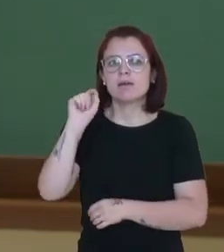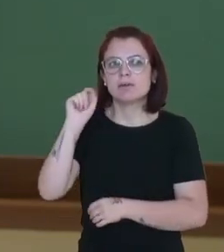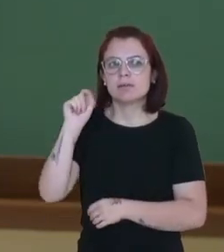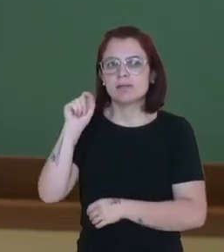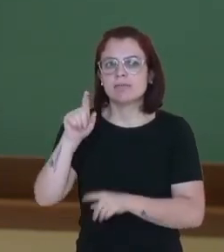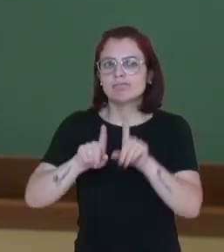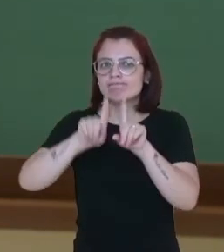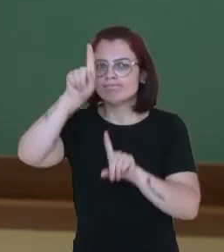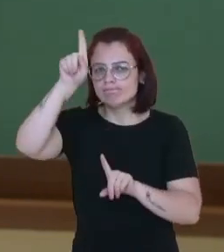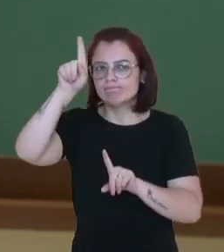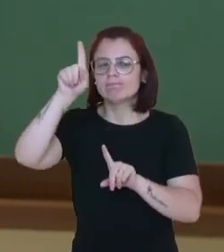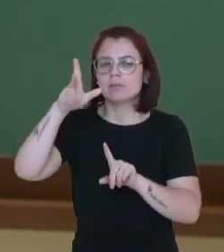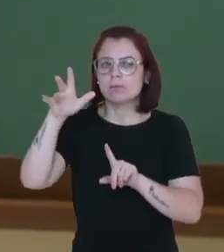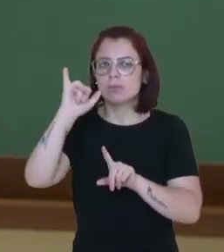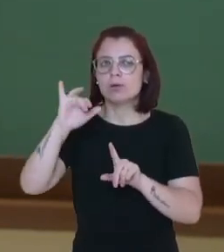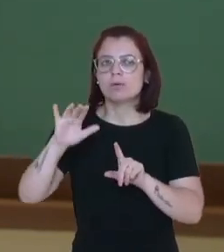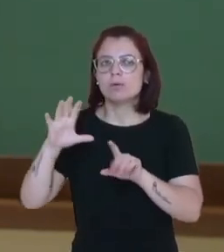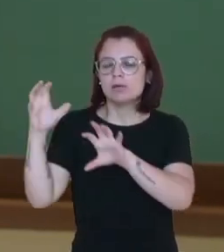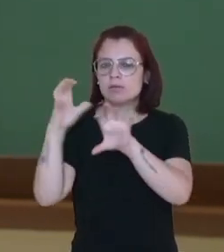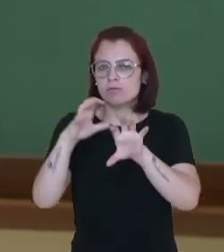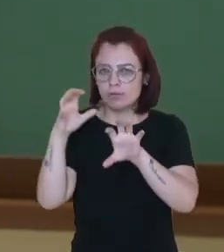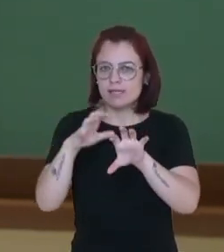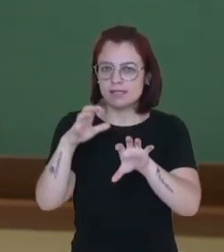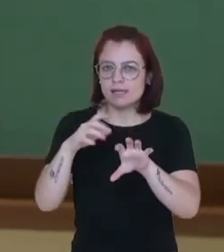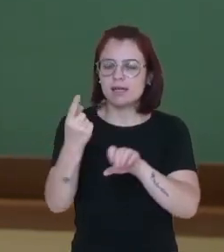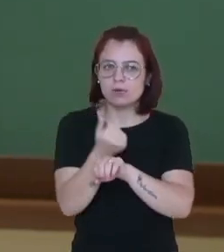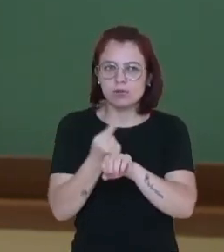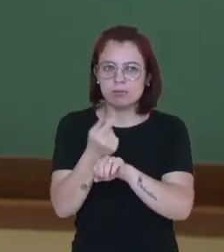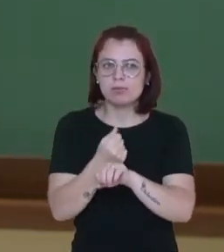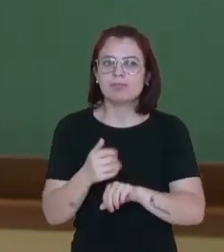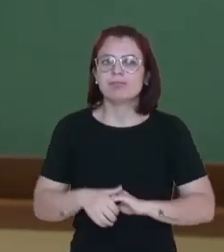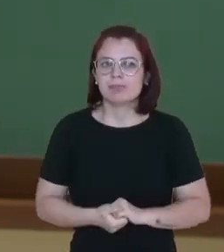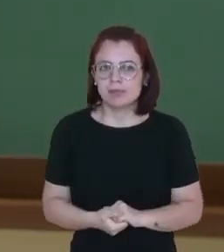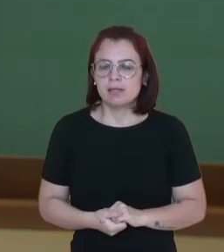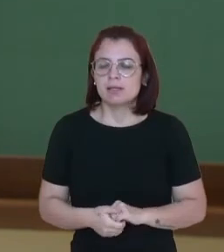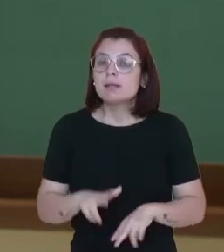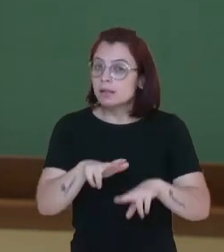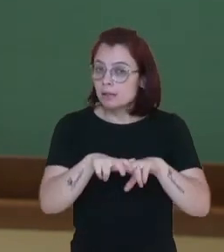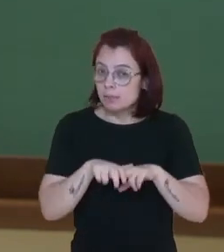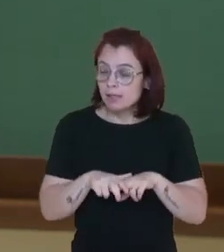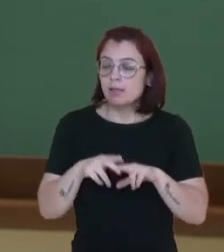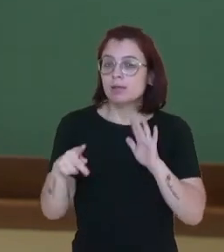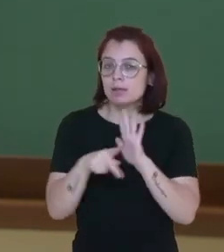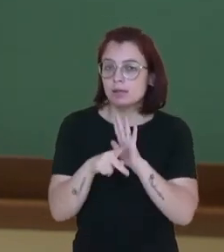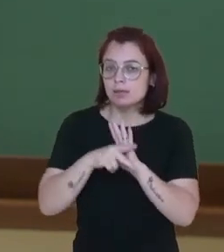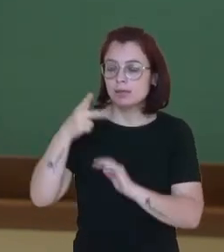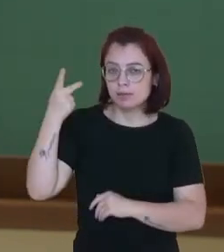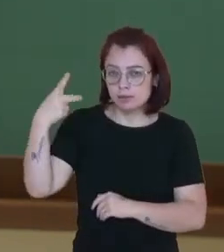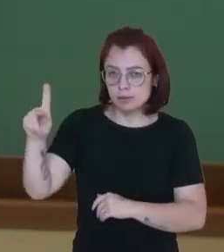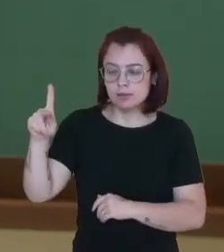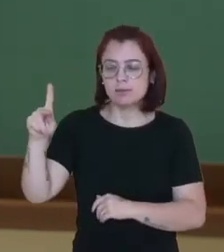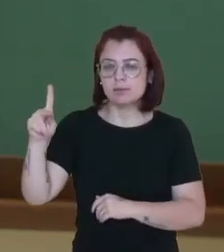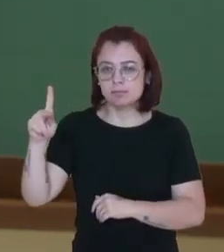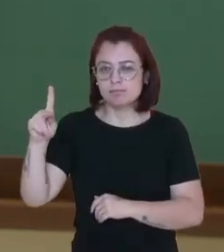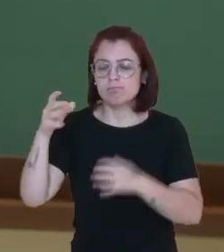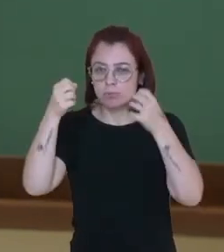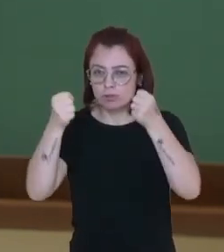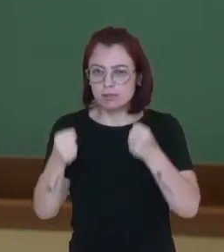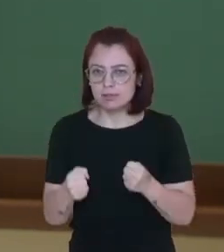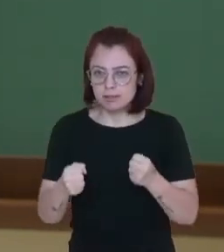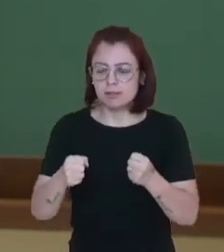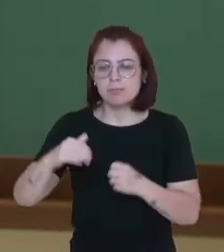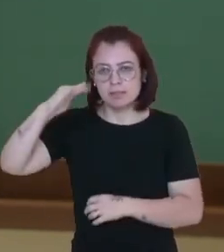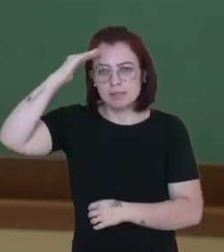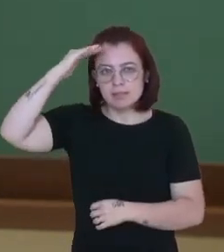dessa conotação de influência econômica. Além disso, por causa da sua emblemática, do seu emblemático poderio